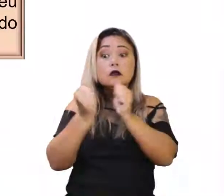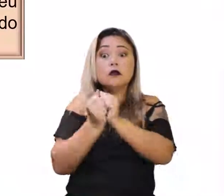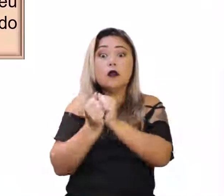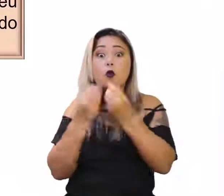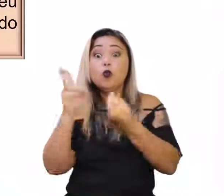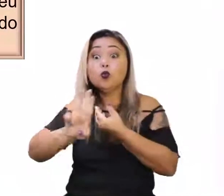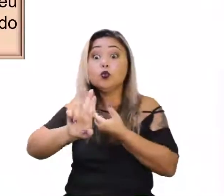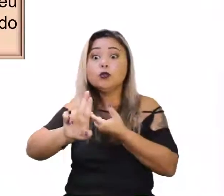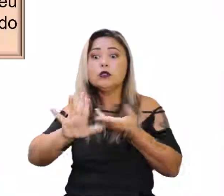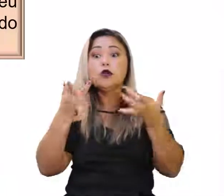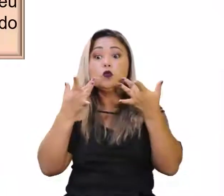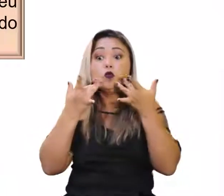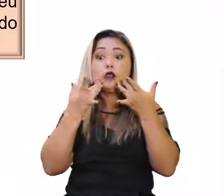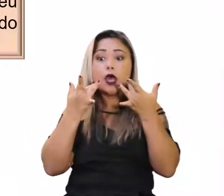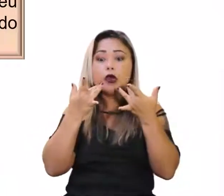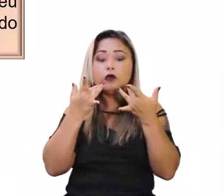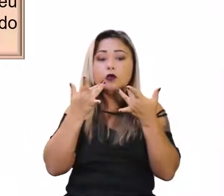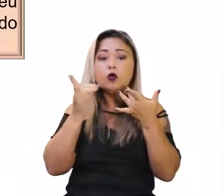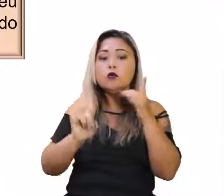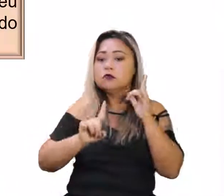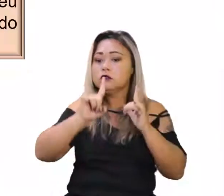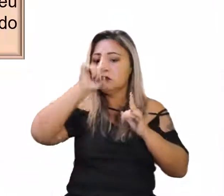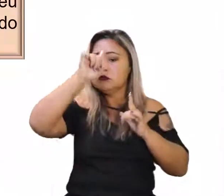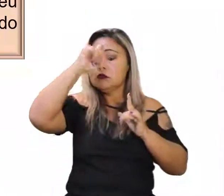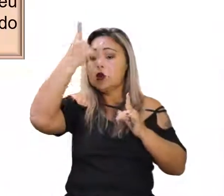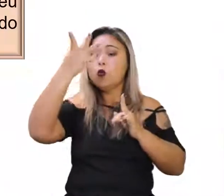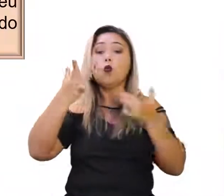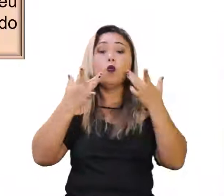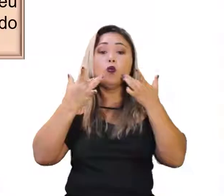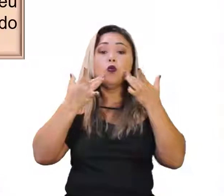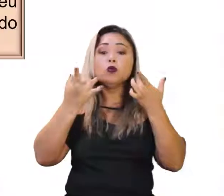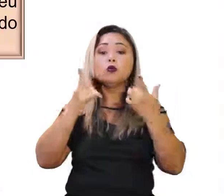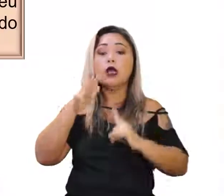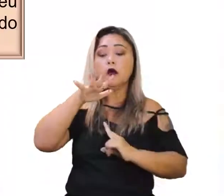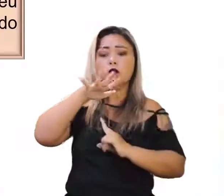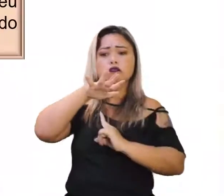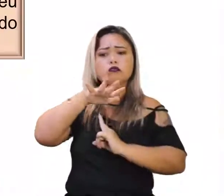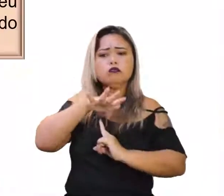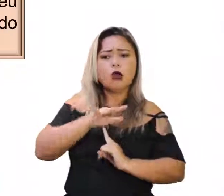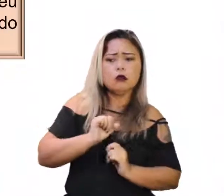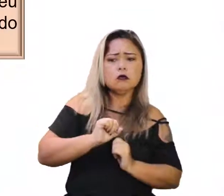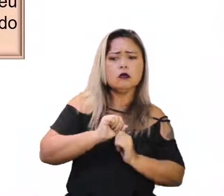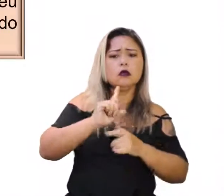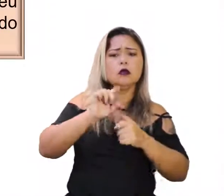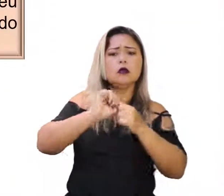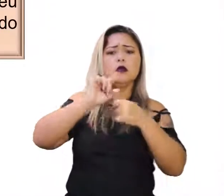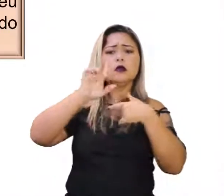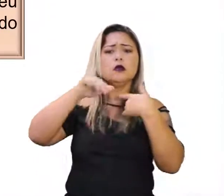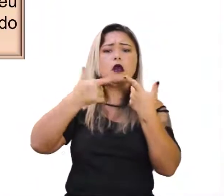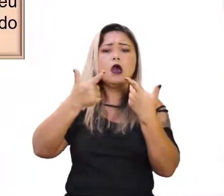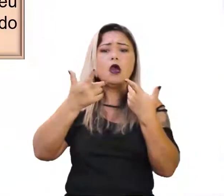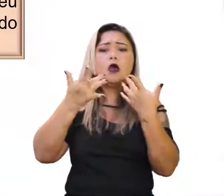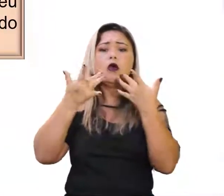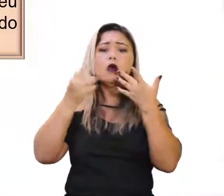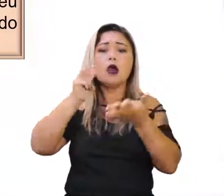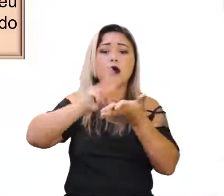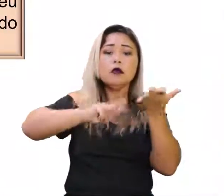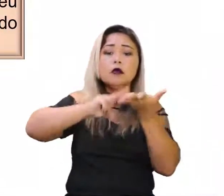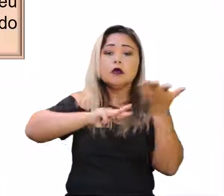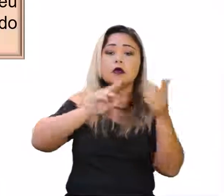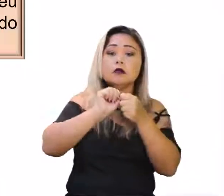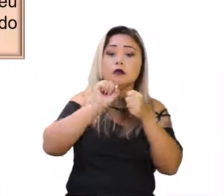teatro. Criou aí o Teatro do Oprimido, com a metodologia que une teatro e